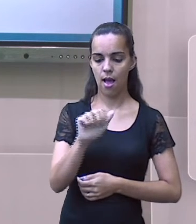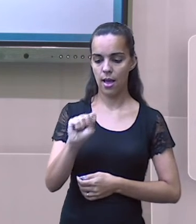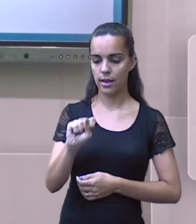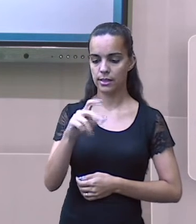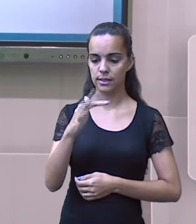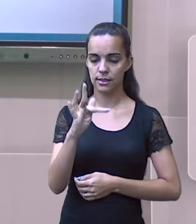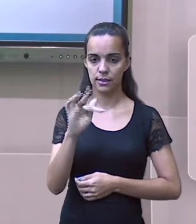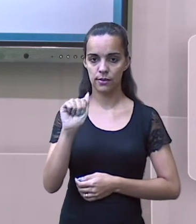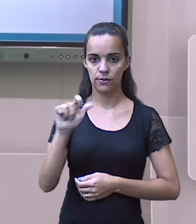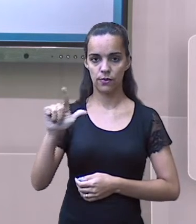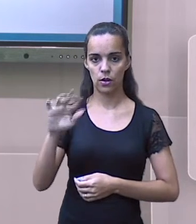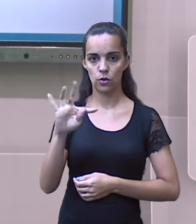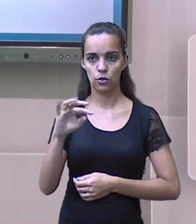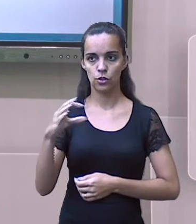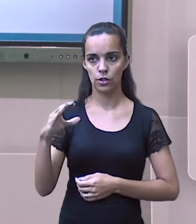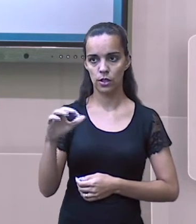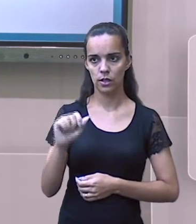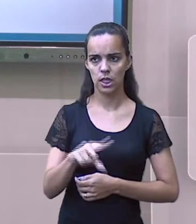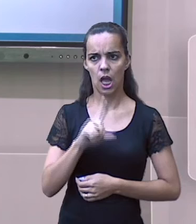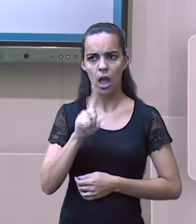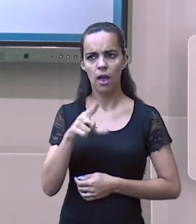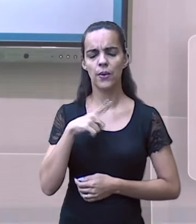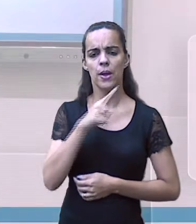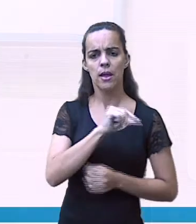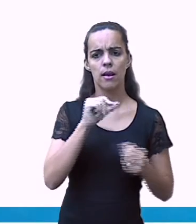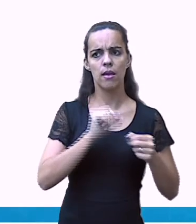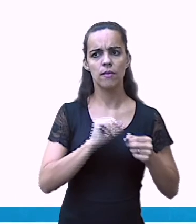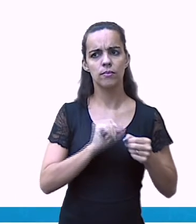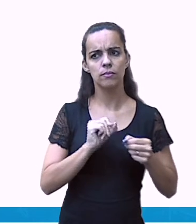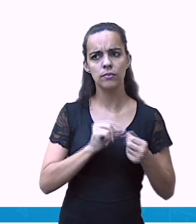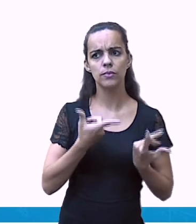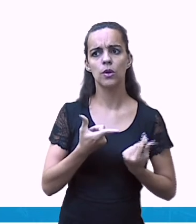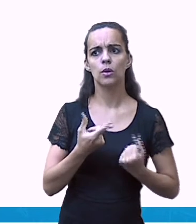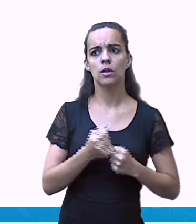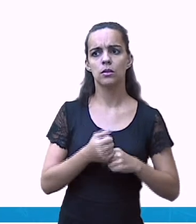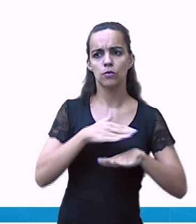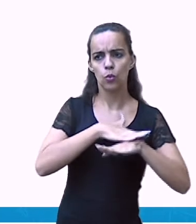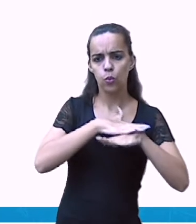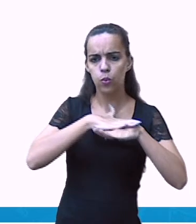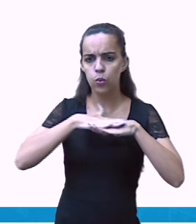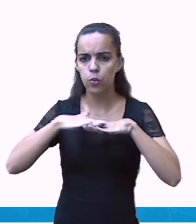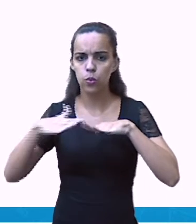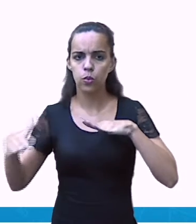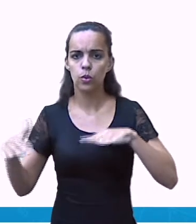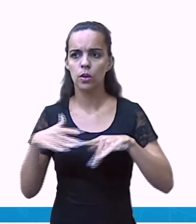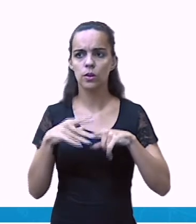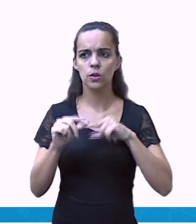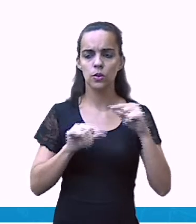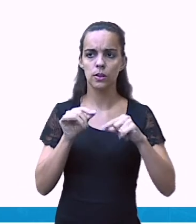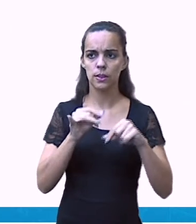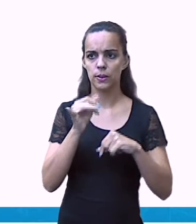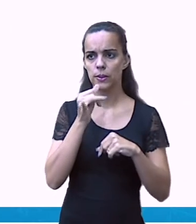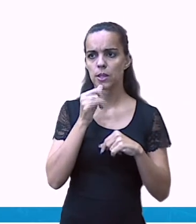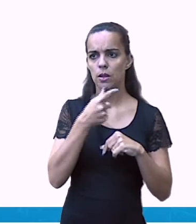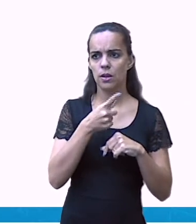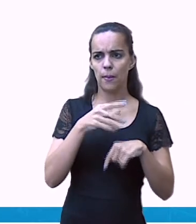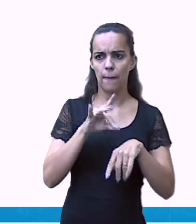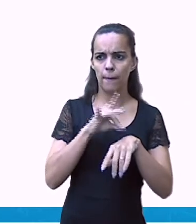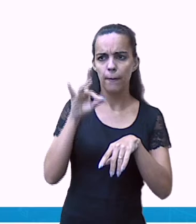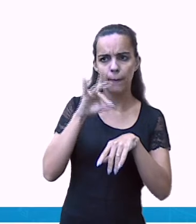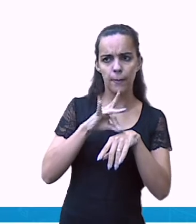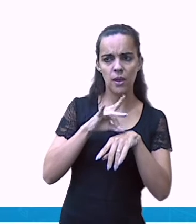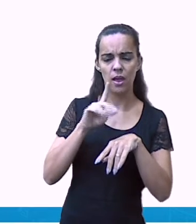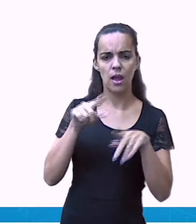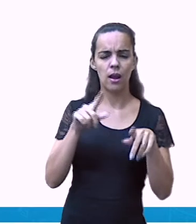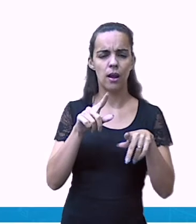manta asfáltica ela é um material pré-fabricado composto por poliéster, polietileno,